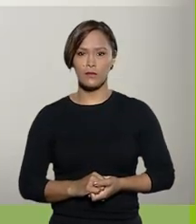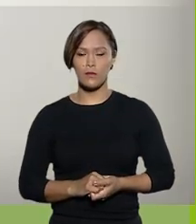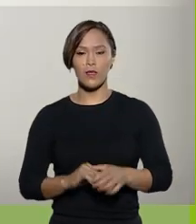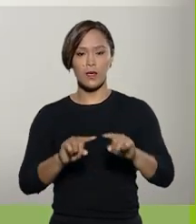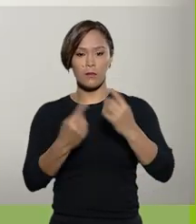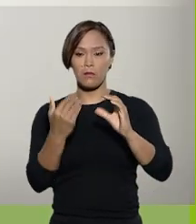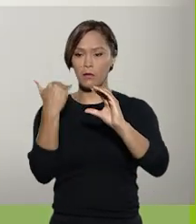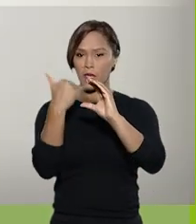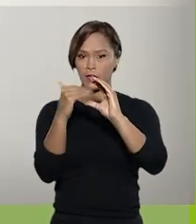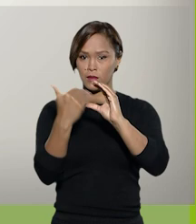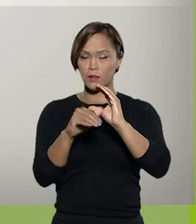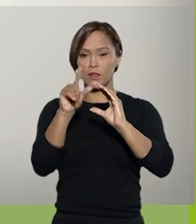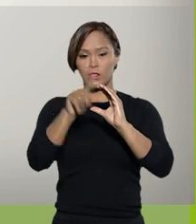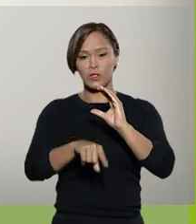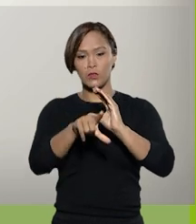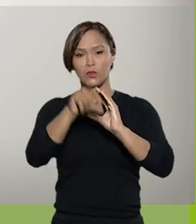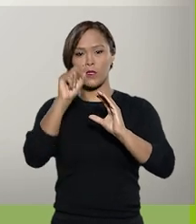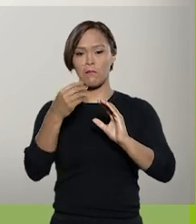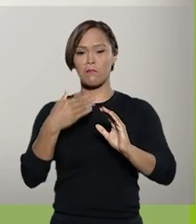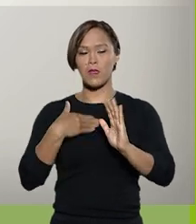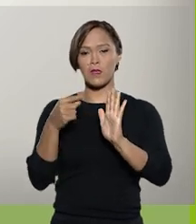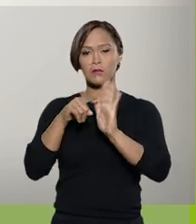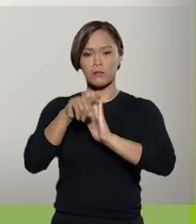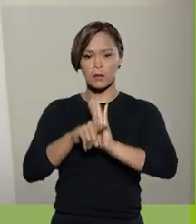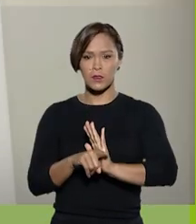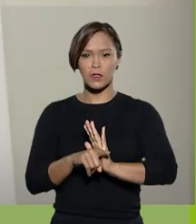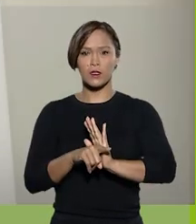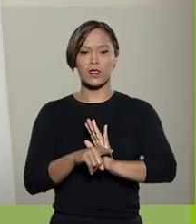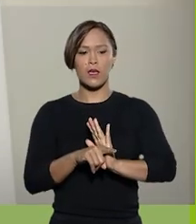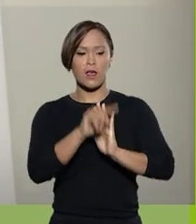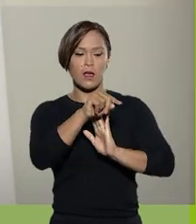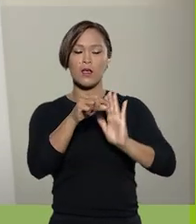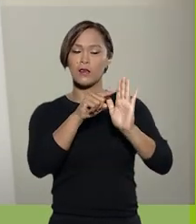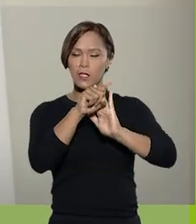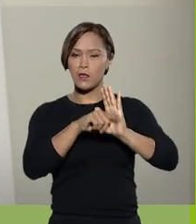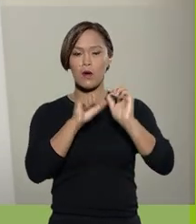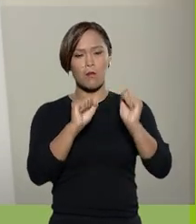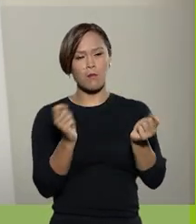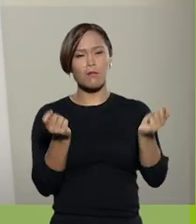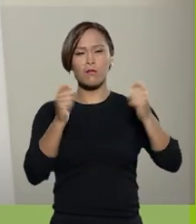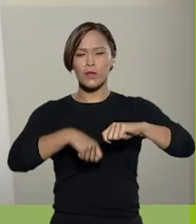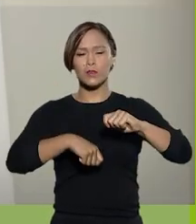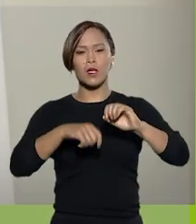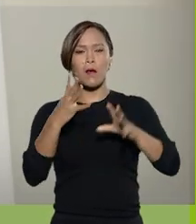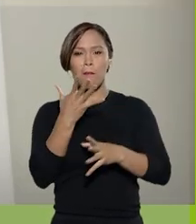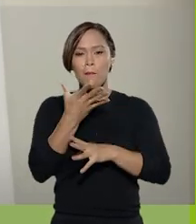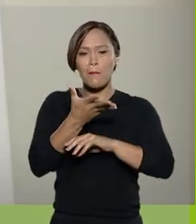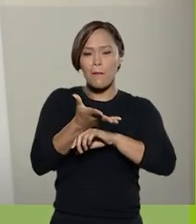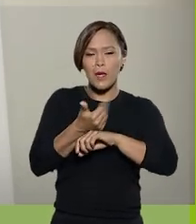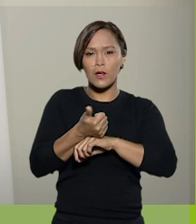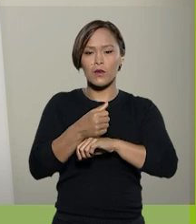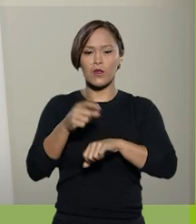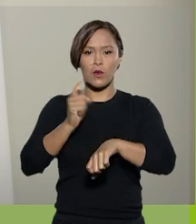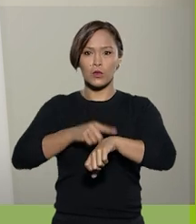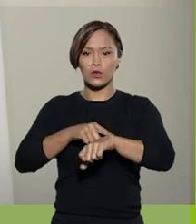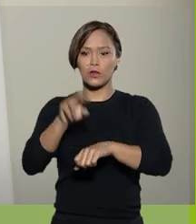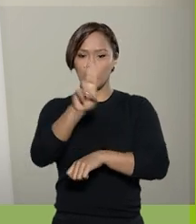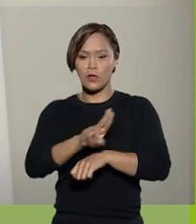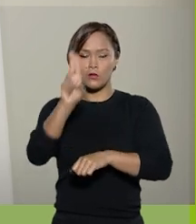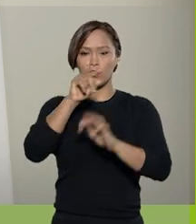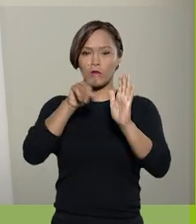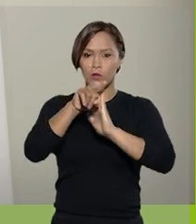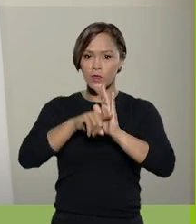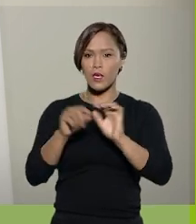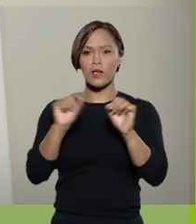Para acessá-las, basta clicar em Minhas Pesquisas. Esse recurso possibilita a otimização do tempo de busca dos usuários